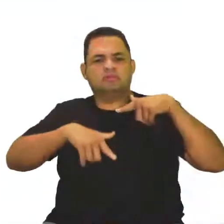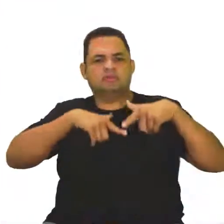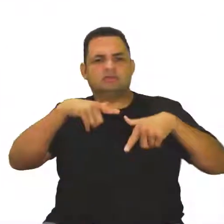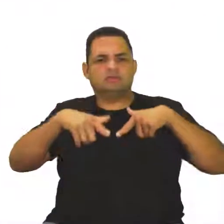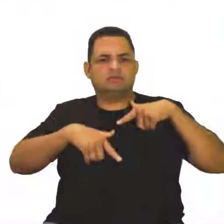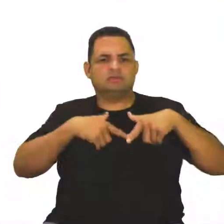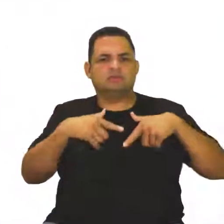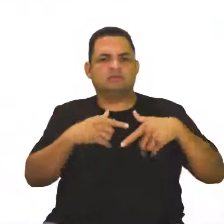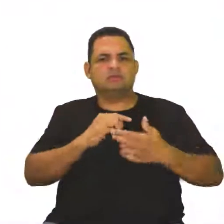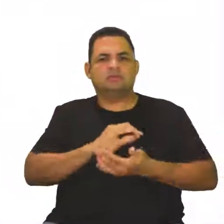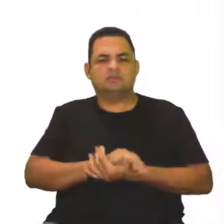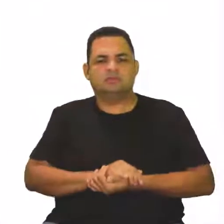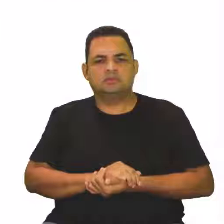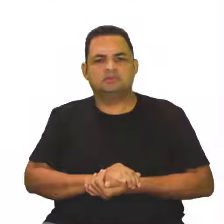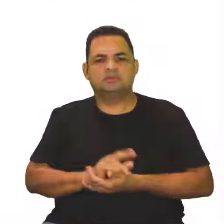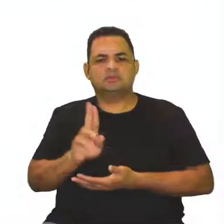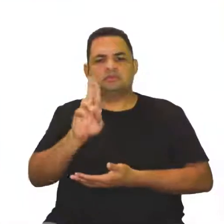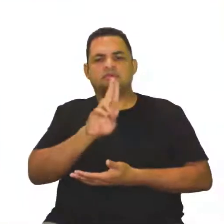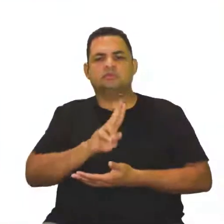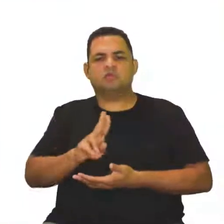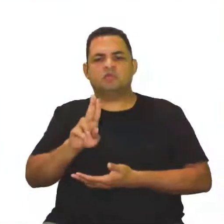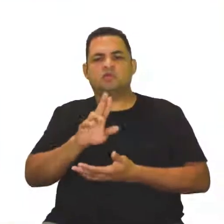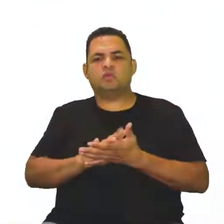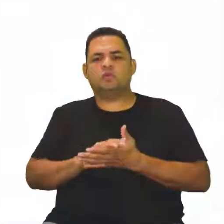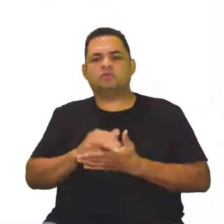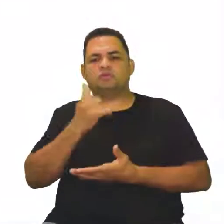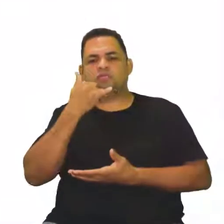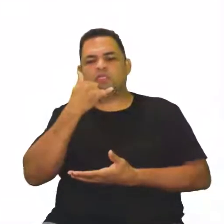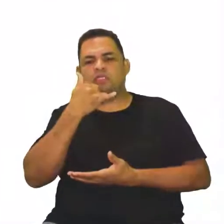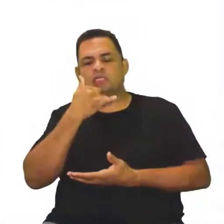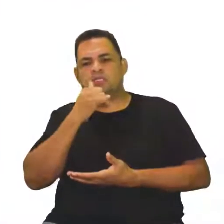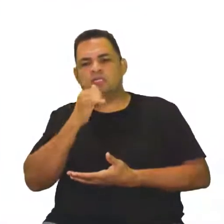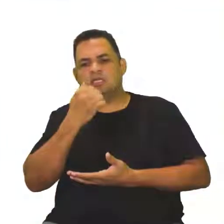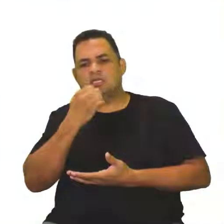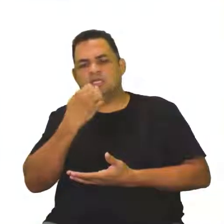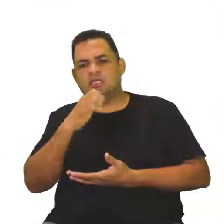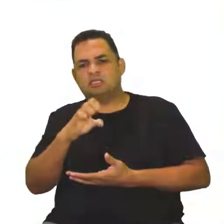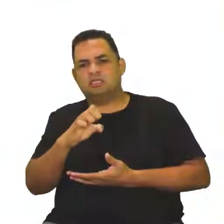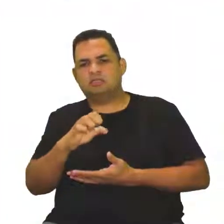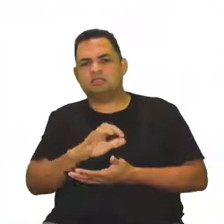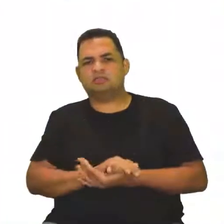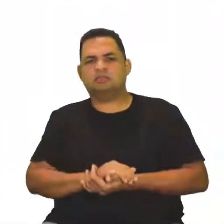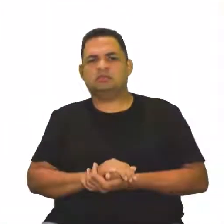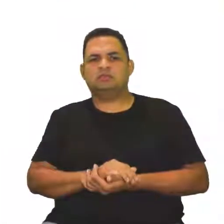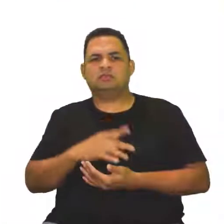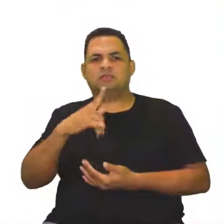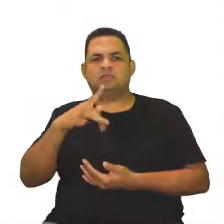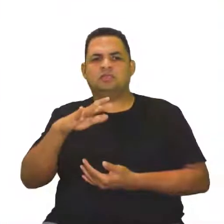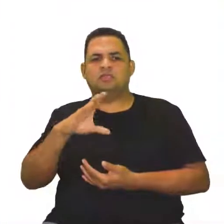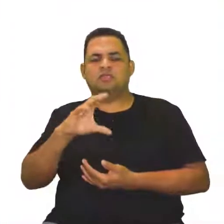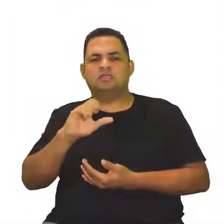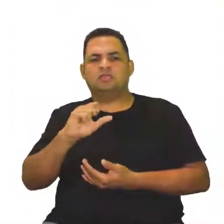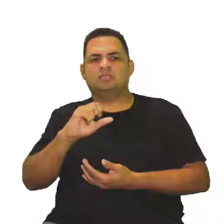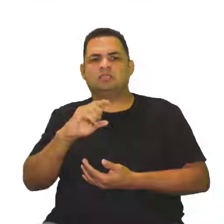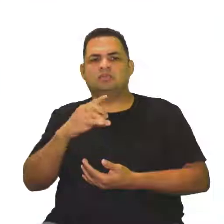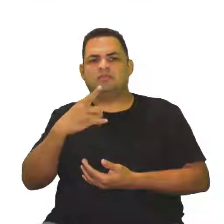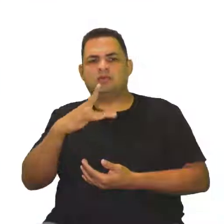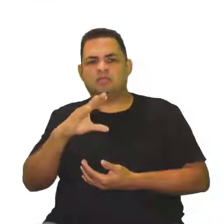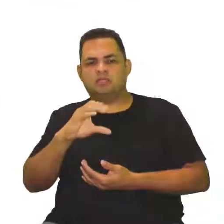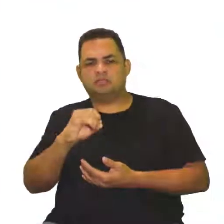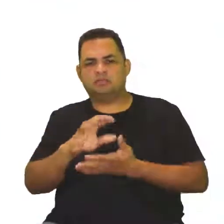É o trabalho aqui, você gasta uma energia. Então a potência aqui, inicialmente a gente vai falar que ela